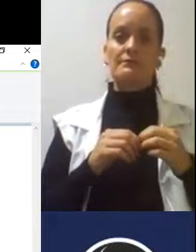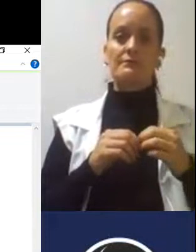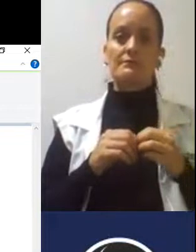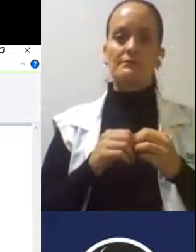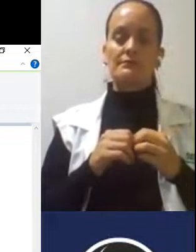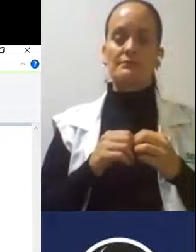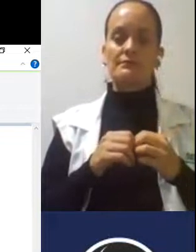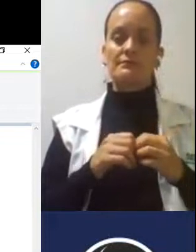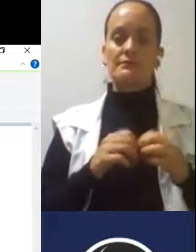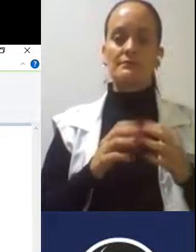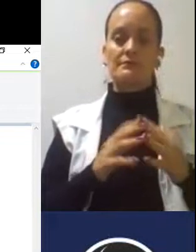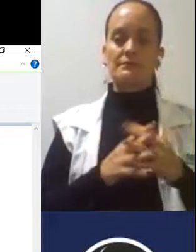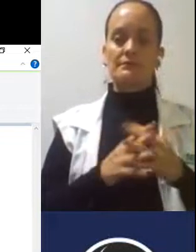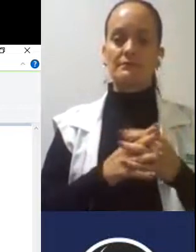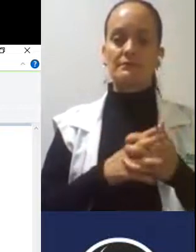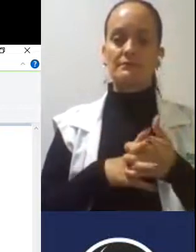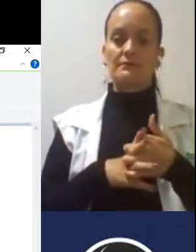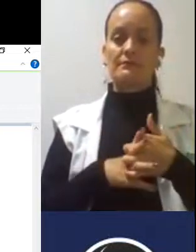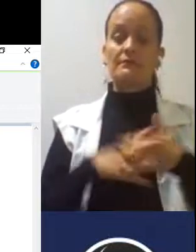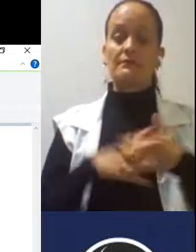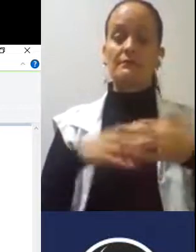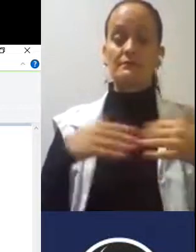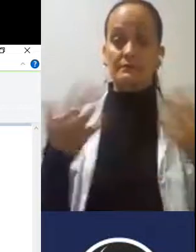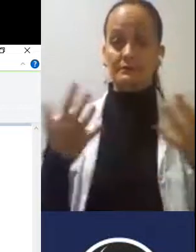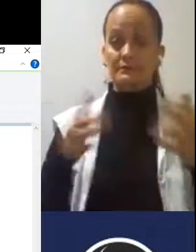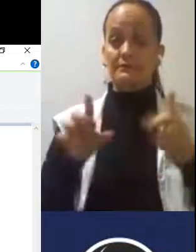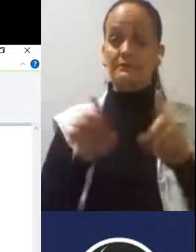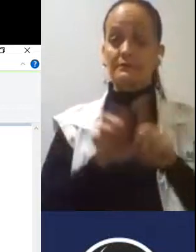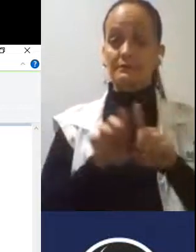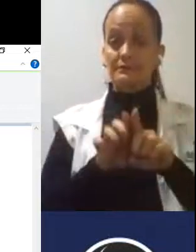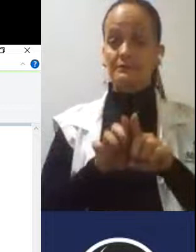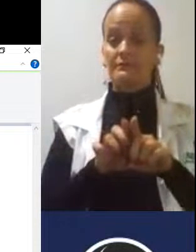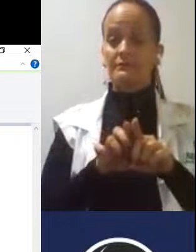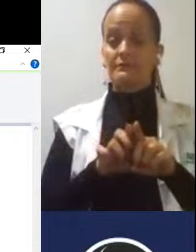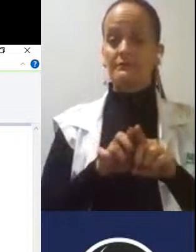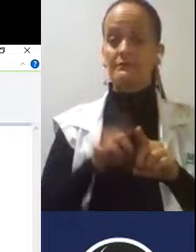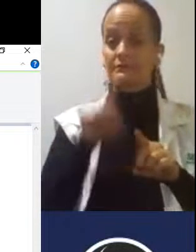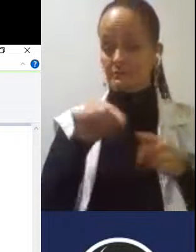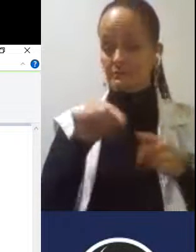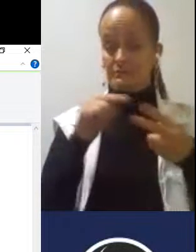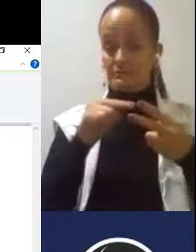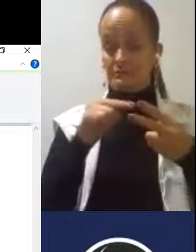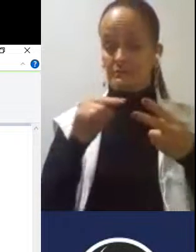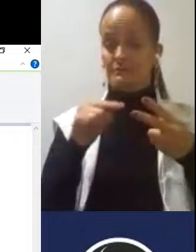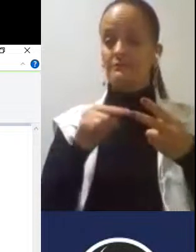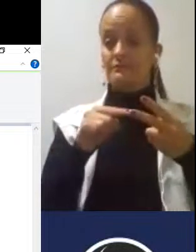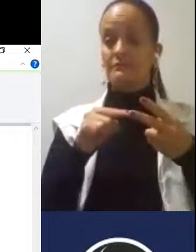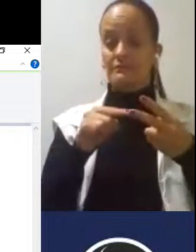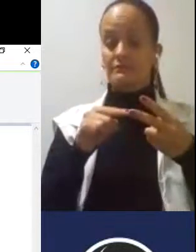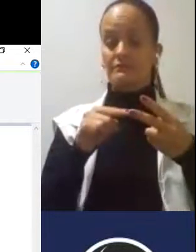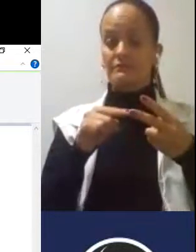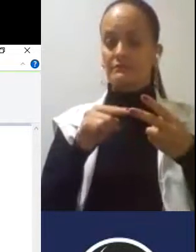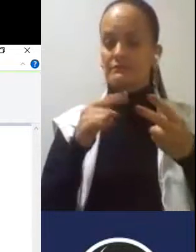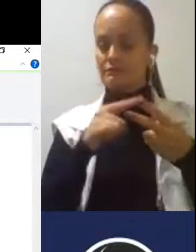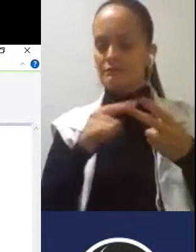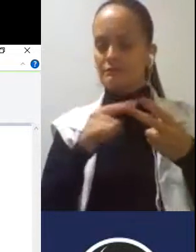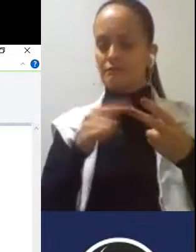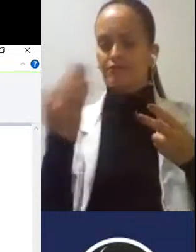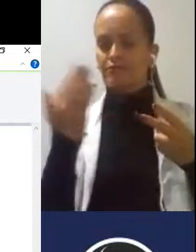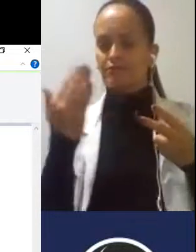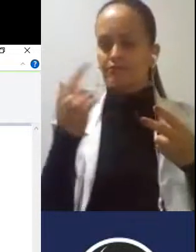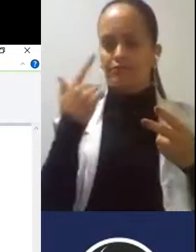Certo? Então, quando a gente faz isso, a gente vai ver se realmente essa proporção entre tensão e resistência vai dar o